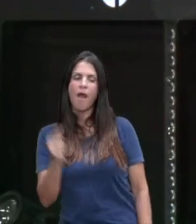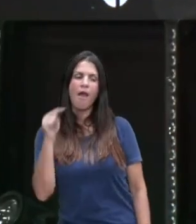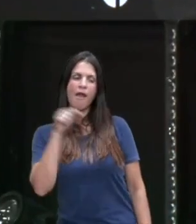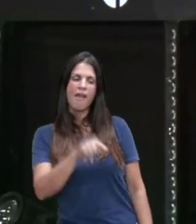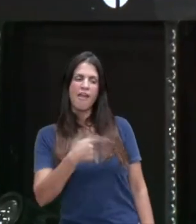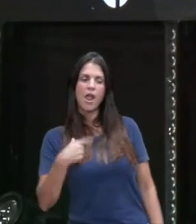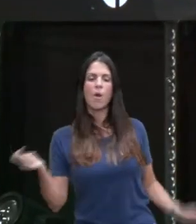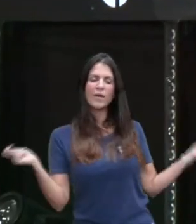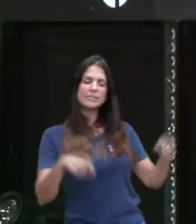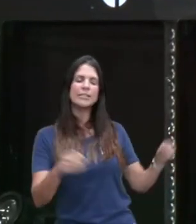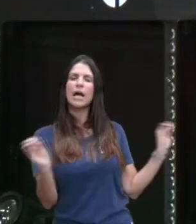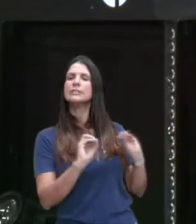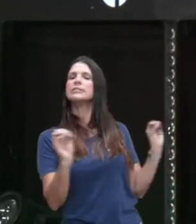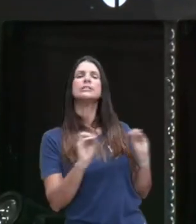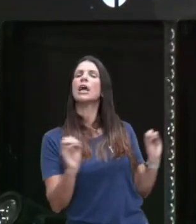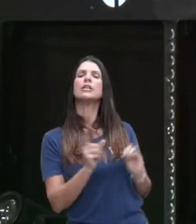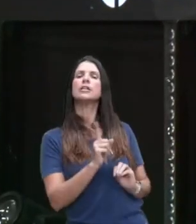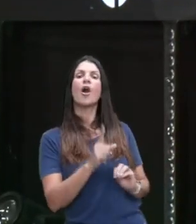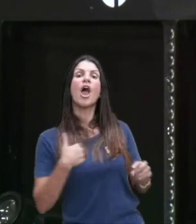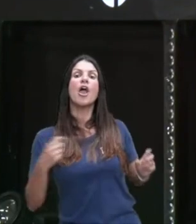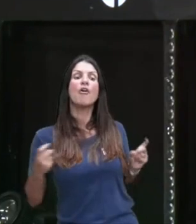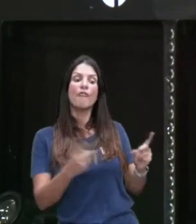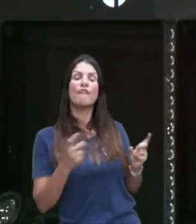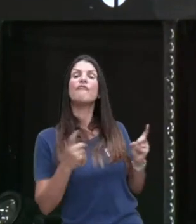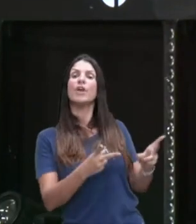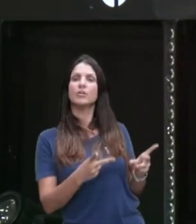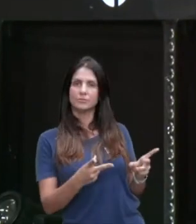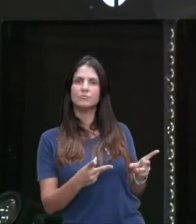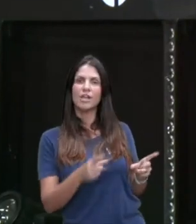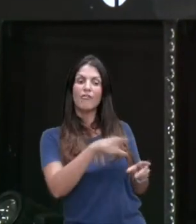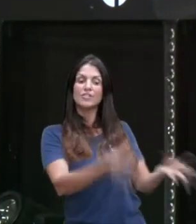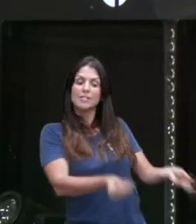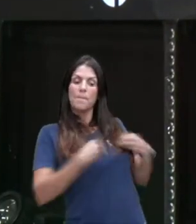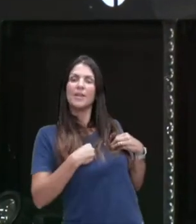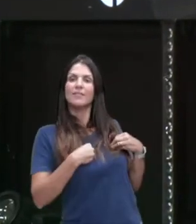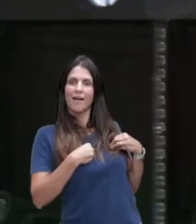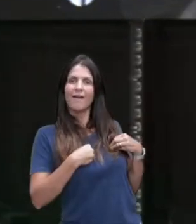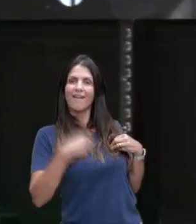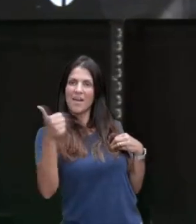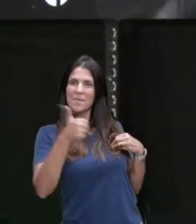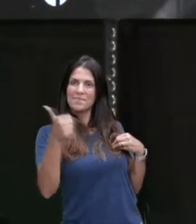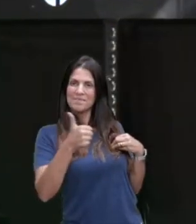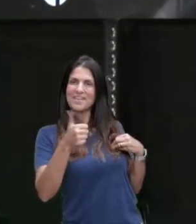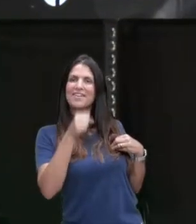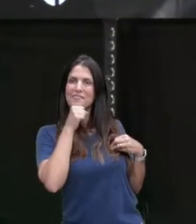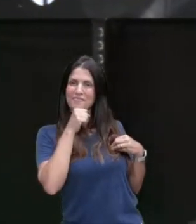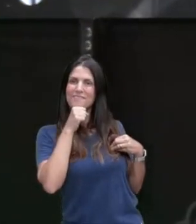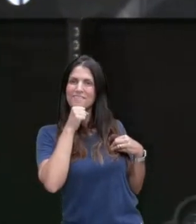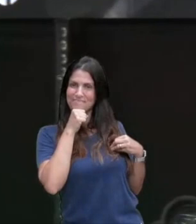quiser eu te vendo pela tua Condes o mais velho a coisa louca um papo doido